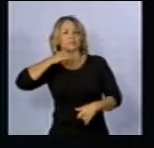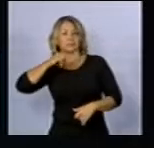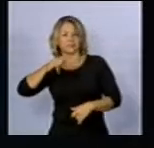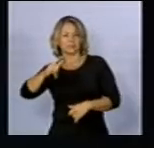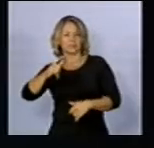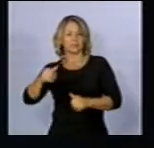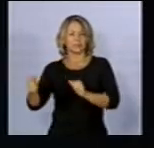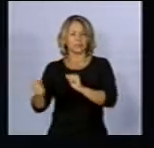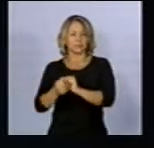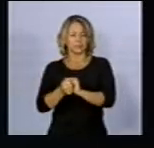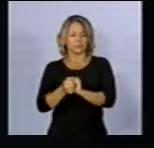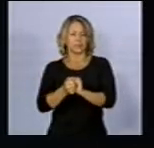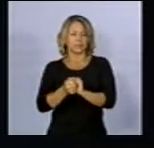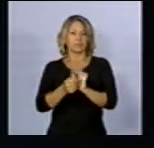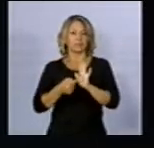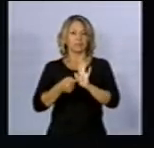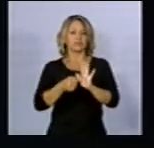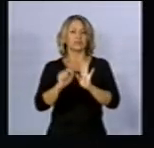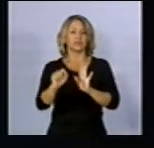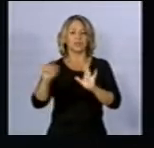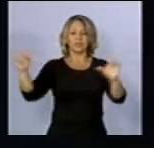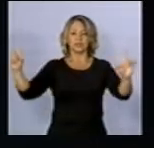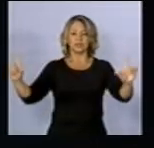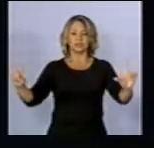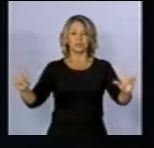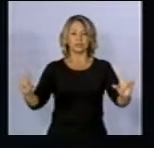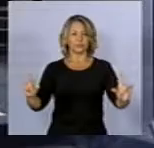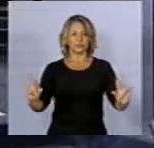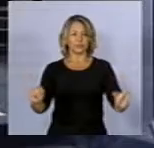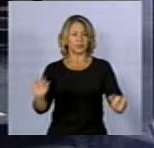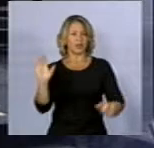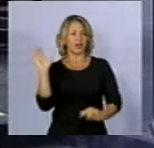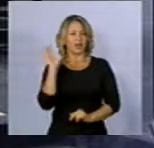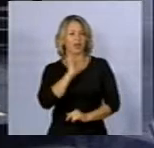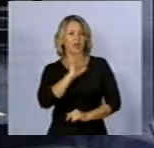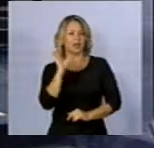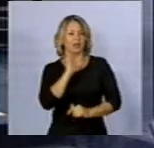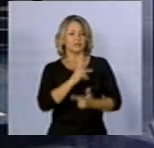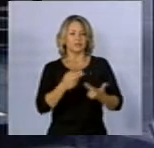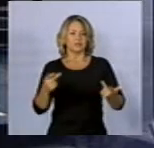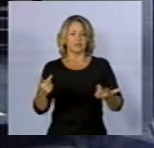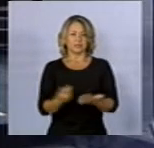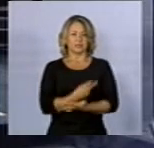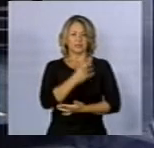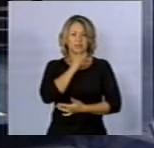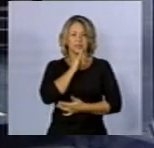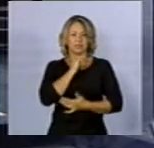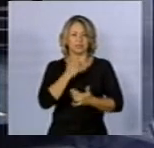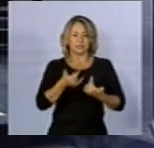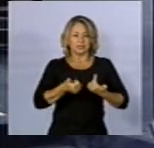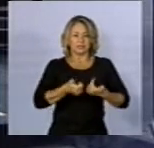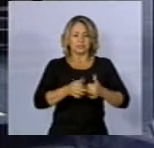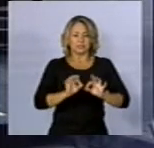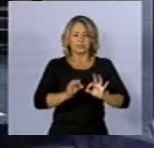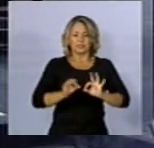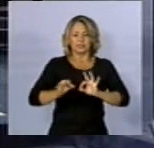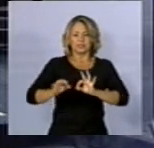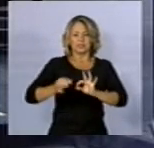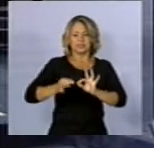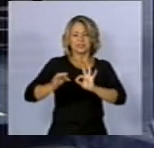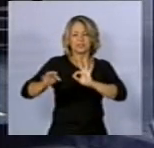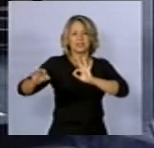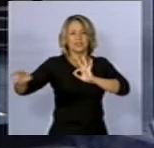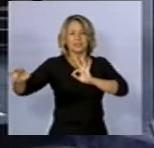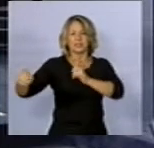campo magnético, é que ele diminui muito intensamente à medida que há um afastamento em distância da fonte